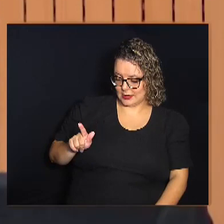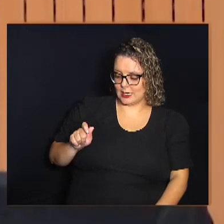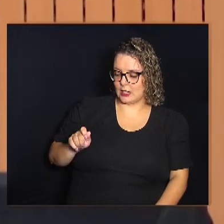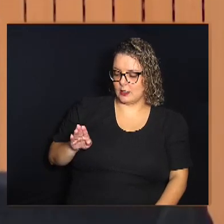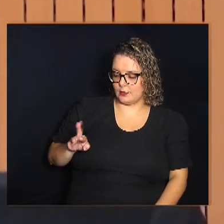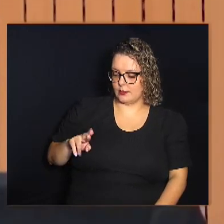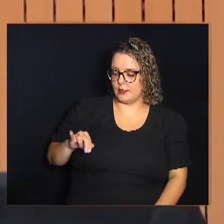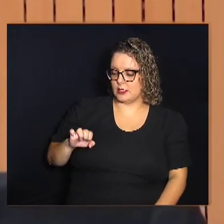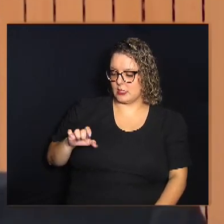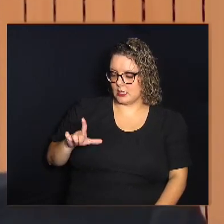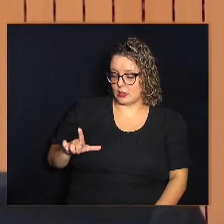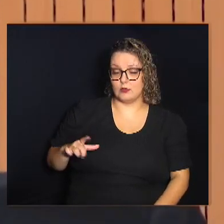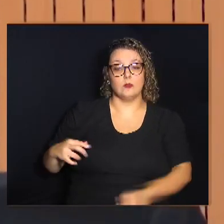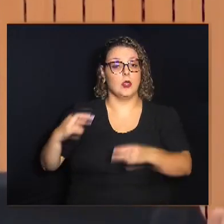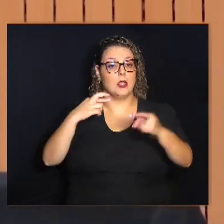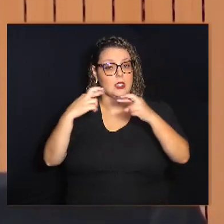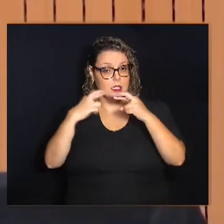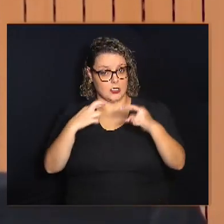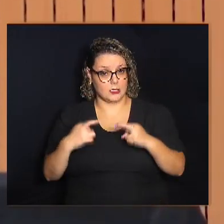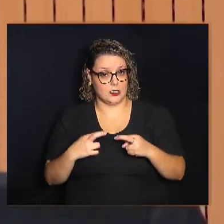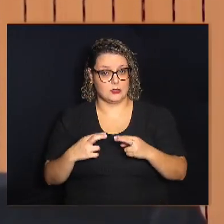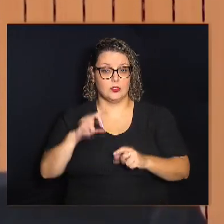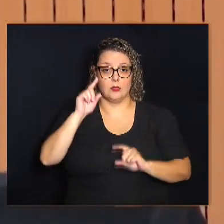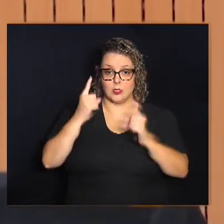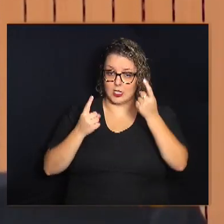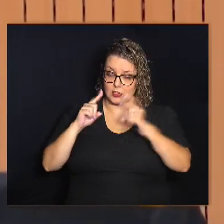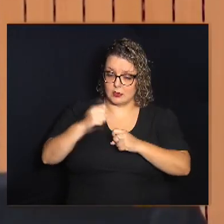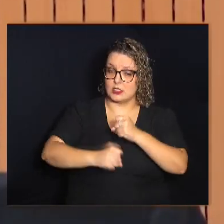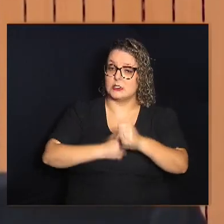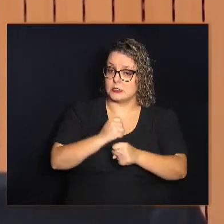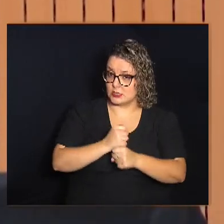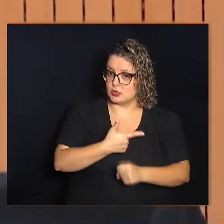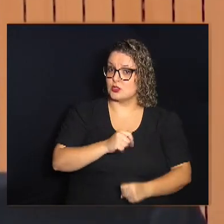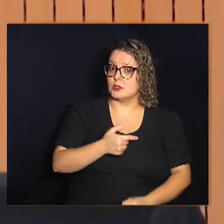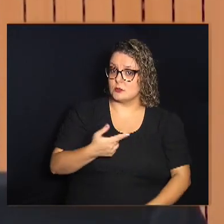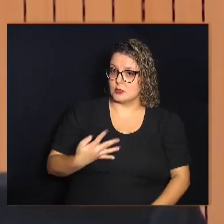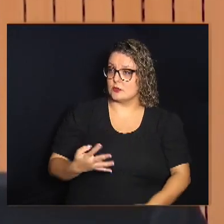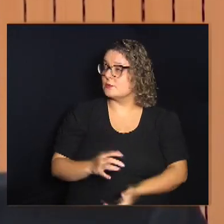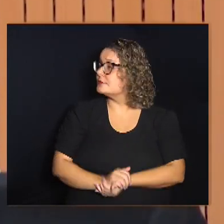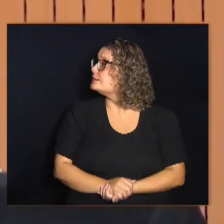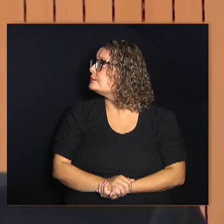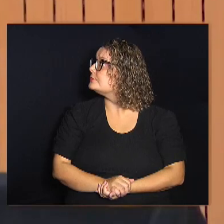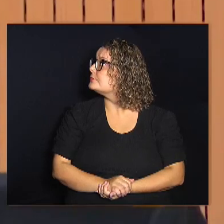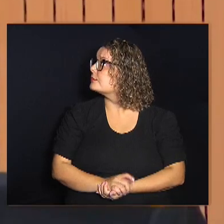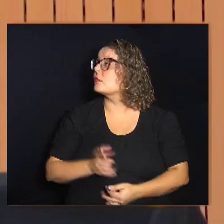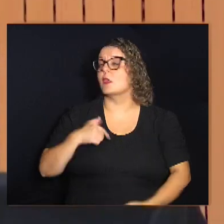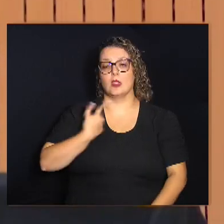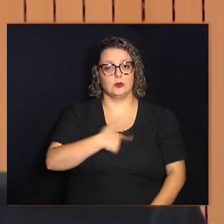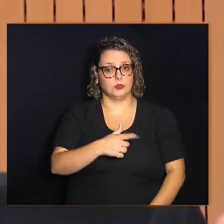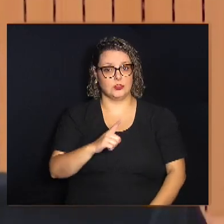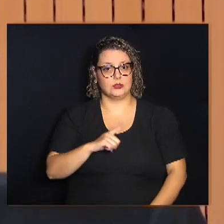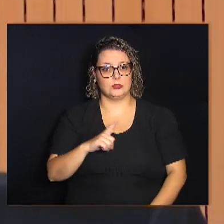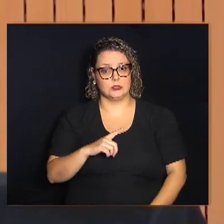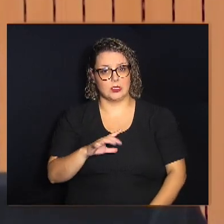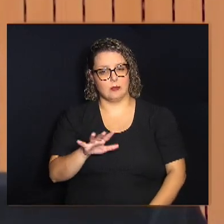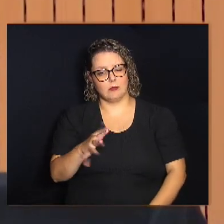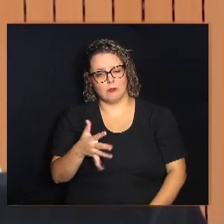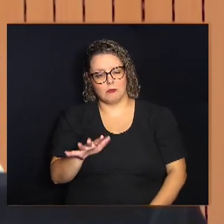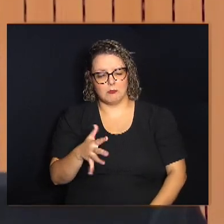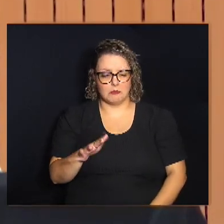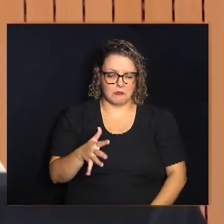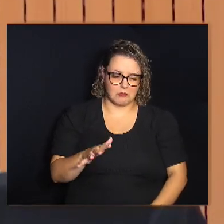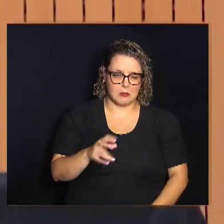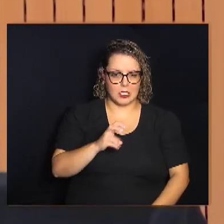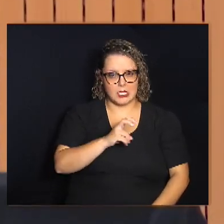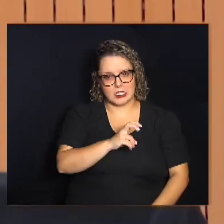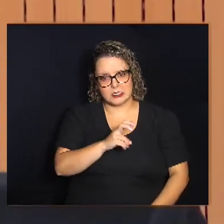analisou o Carnaval de Campinas neste ano de 2024. Então a gente teve cerca de 55,